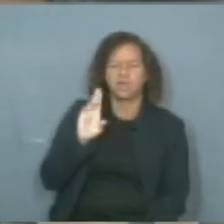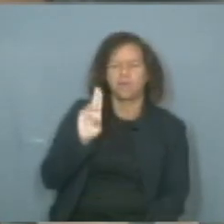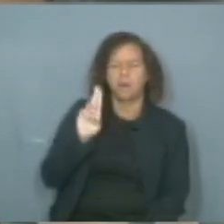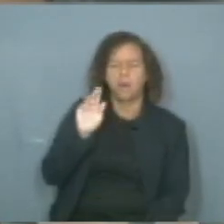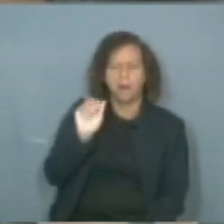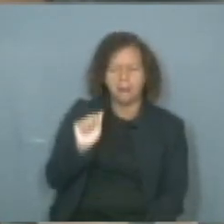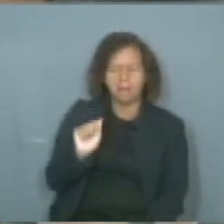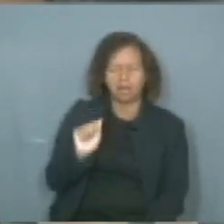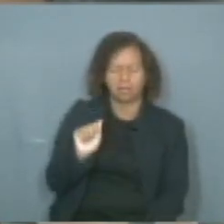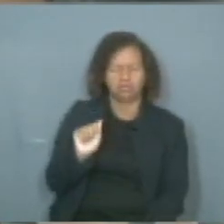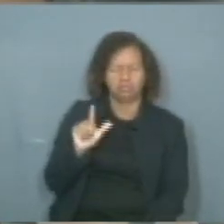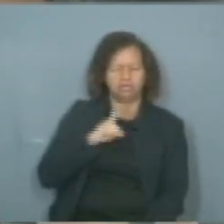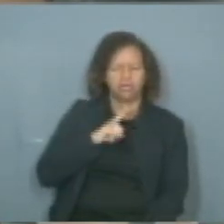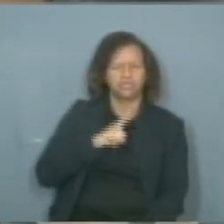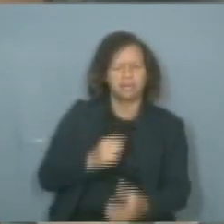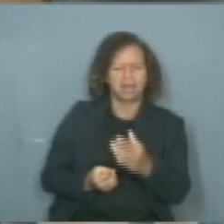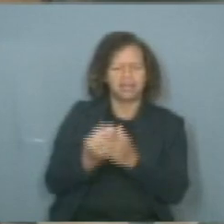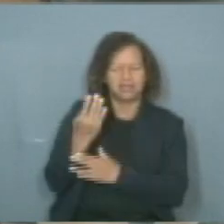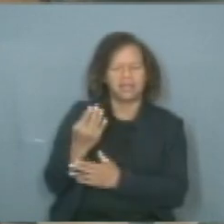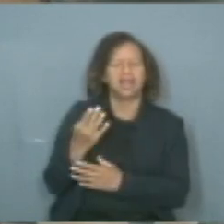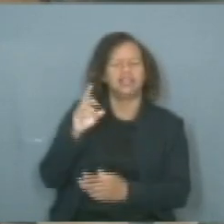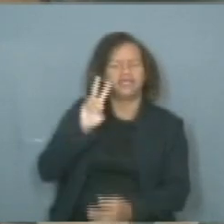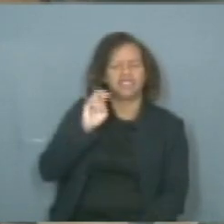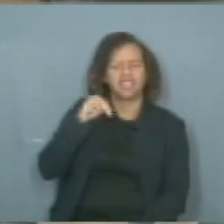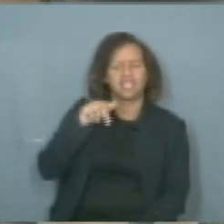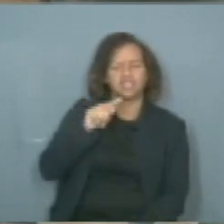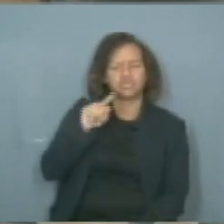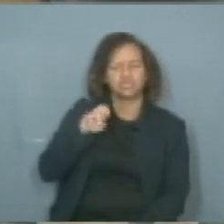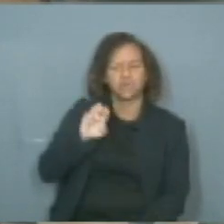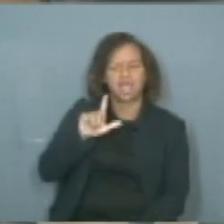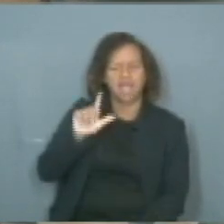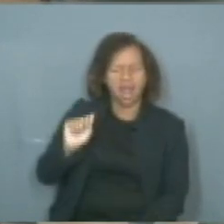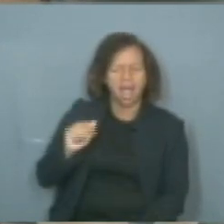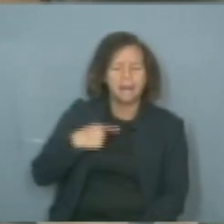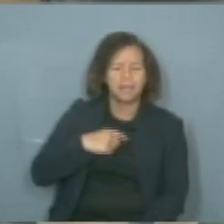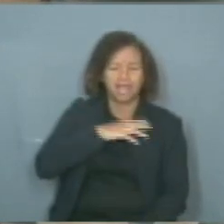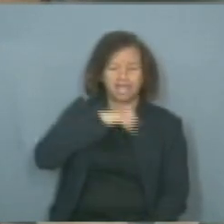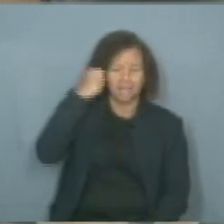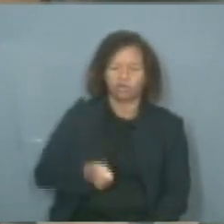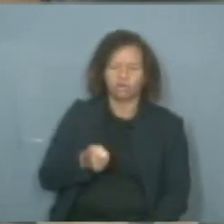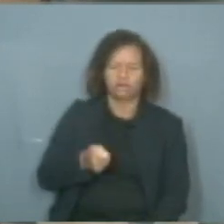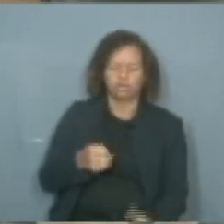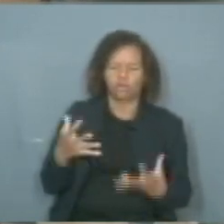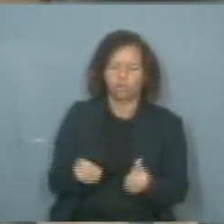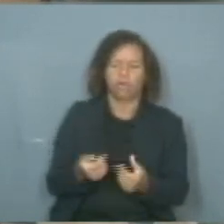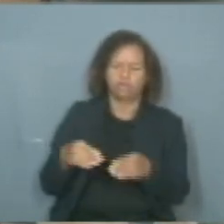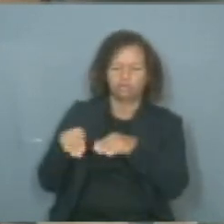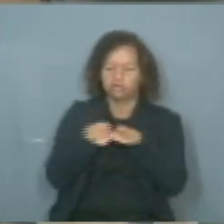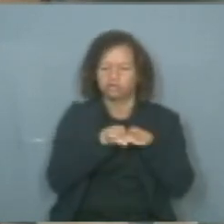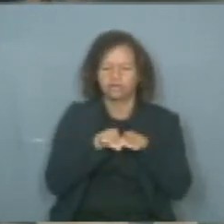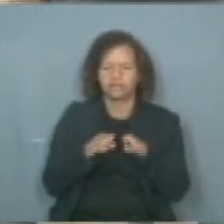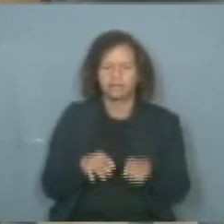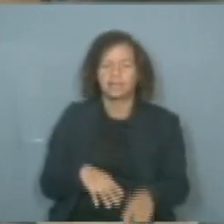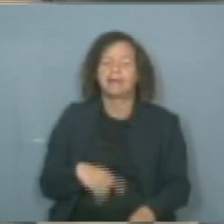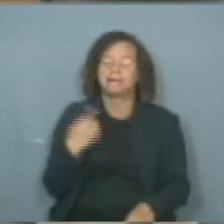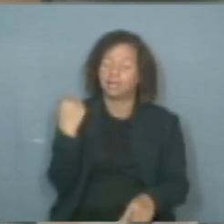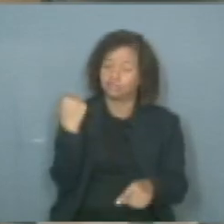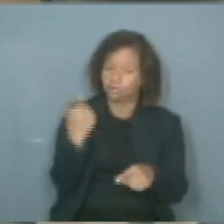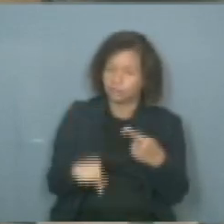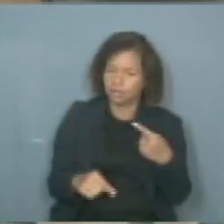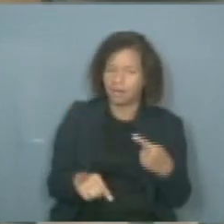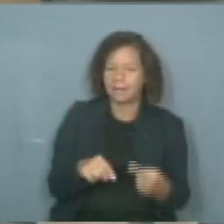contrário. Sou contrário ao que foi implantado na Venezuela. Sou contra. Porque ditadura é ditadura. Mas também sou